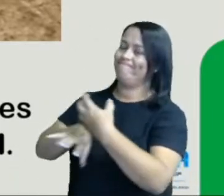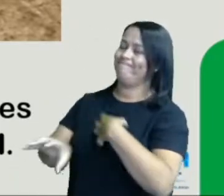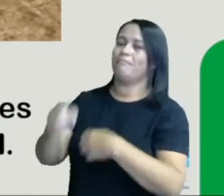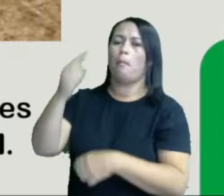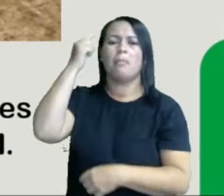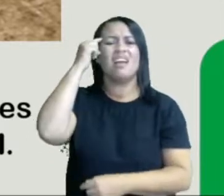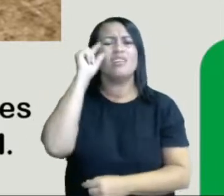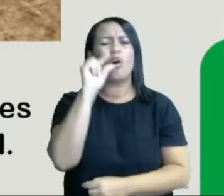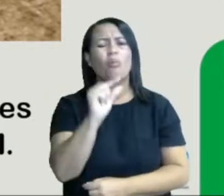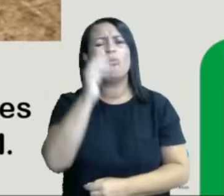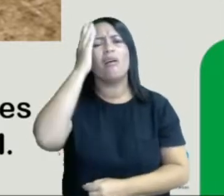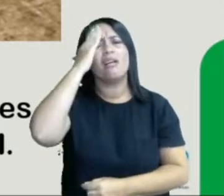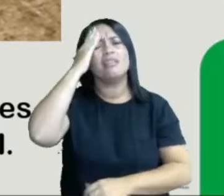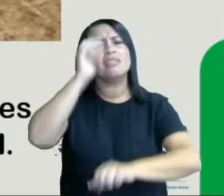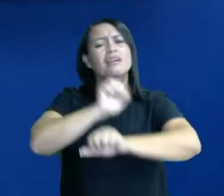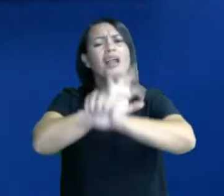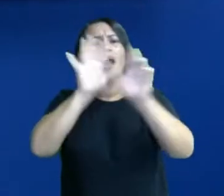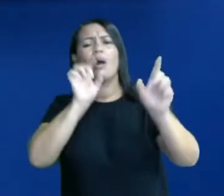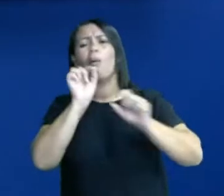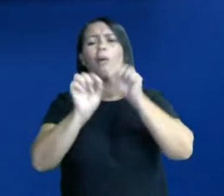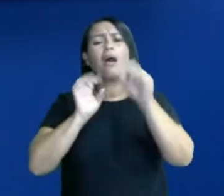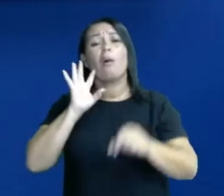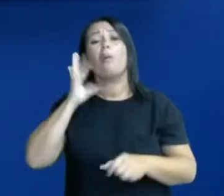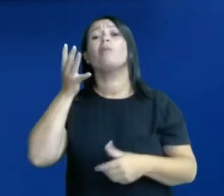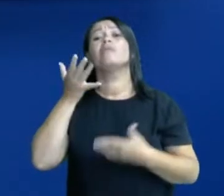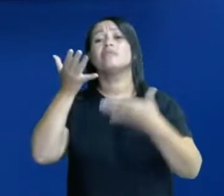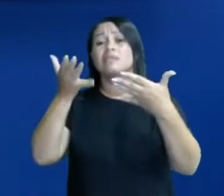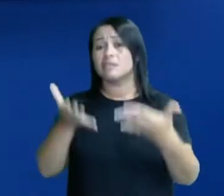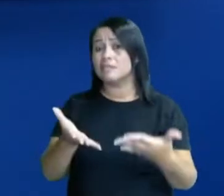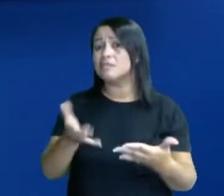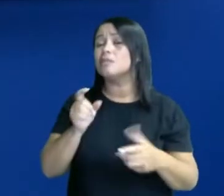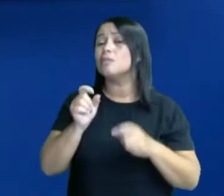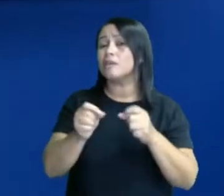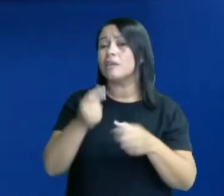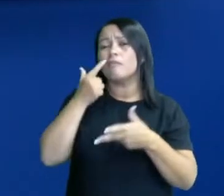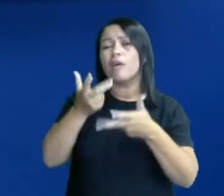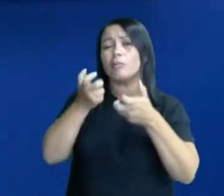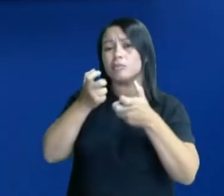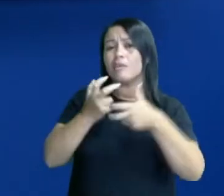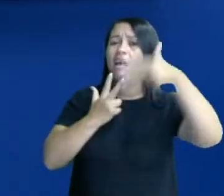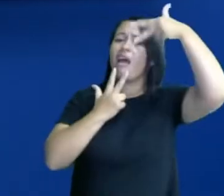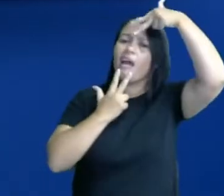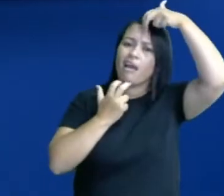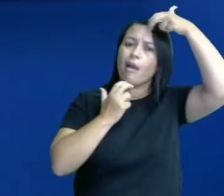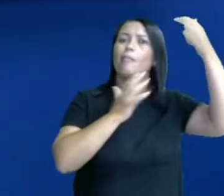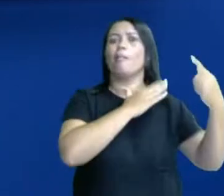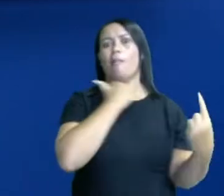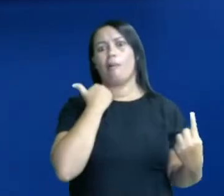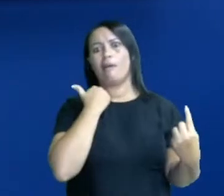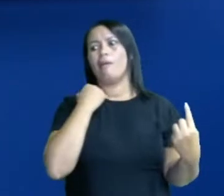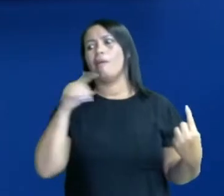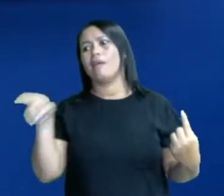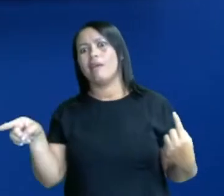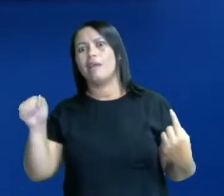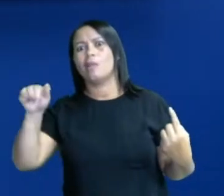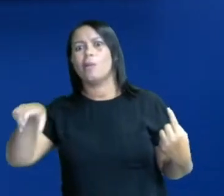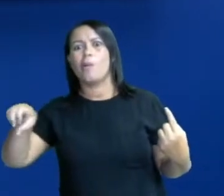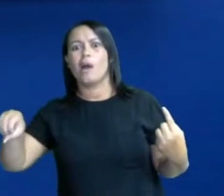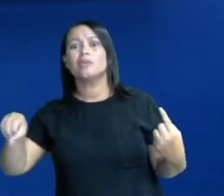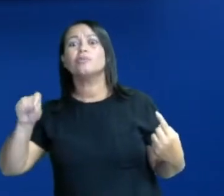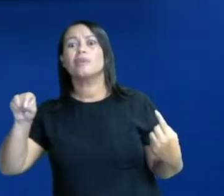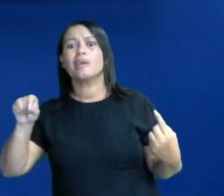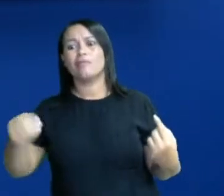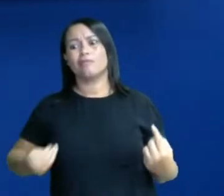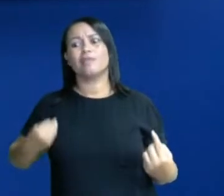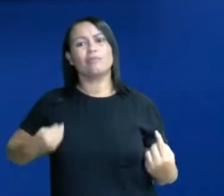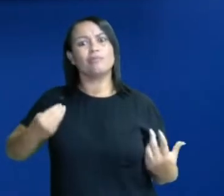e tentar entender o que foi que de fato aconteceu aqui, nós vamos ver, a cabra morreu e o asno ficou bem. Por